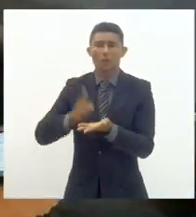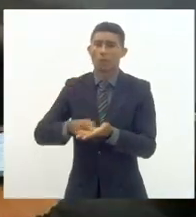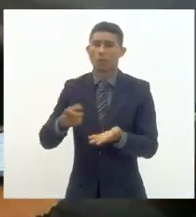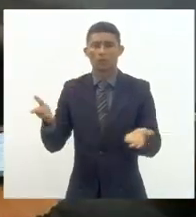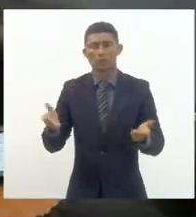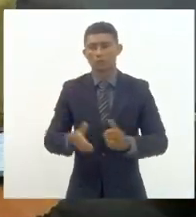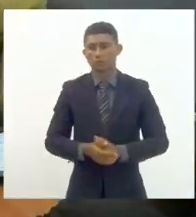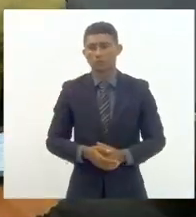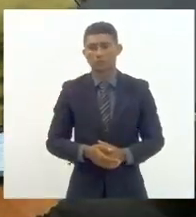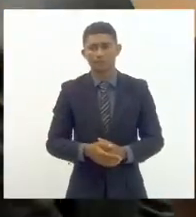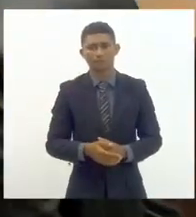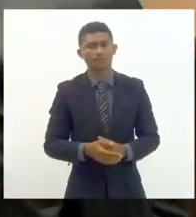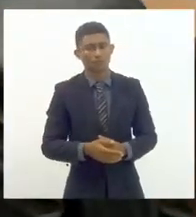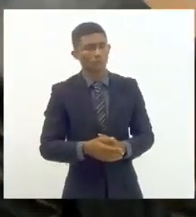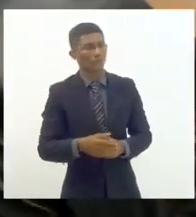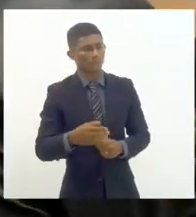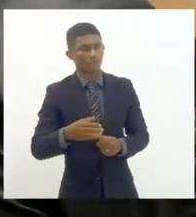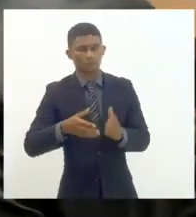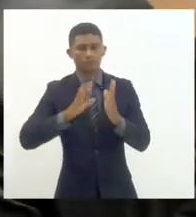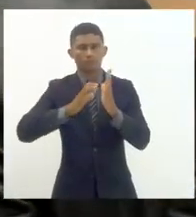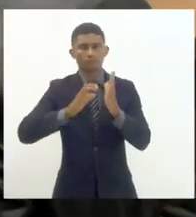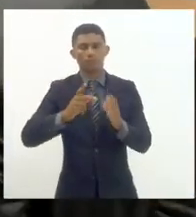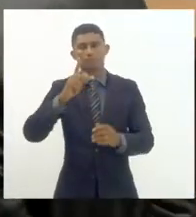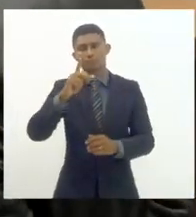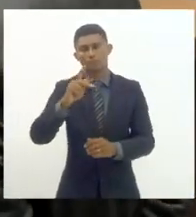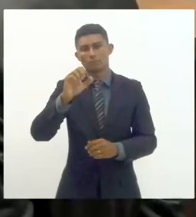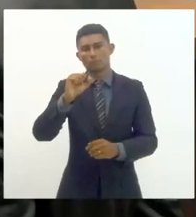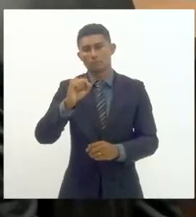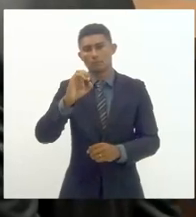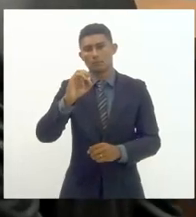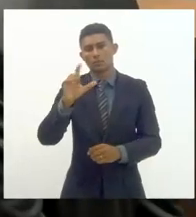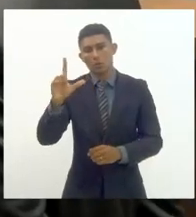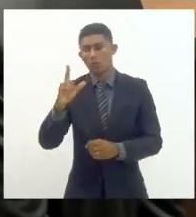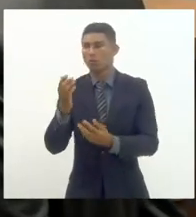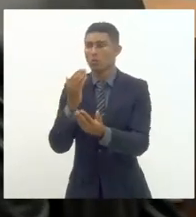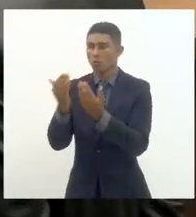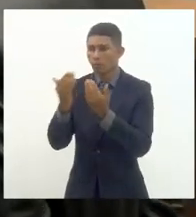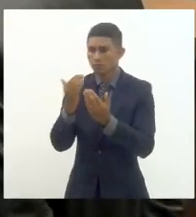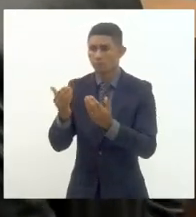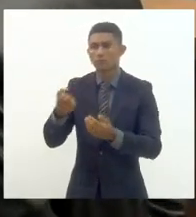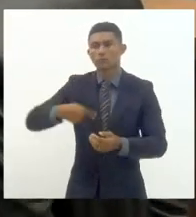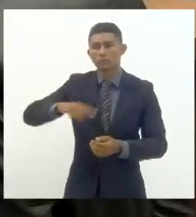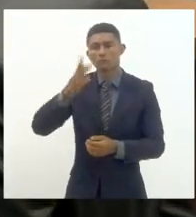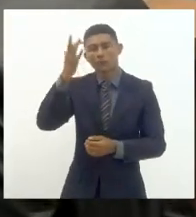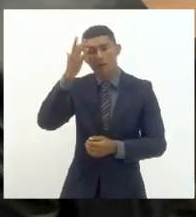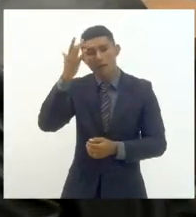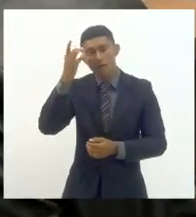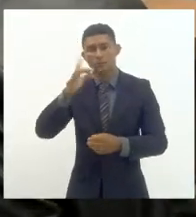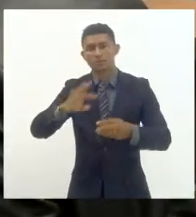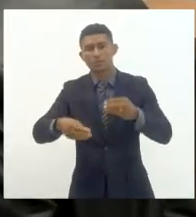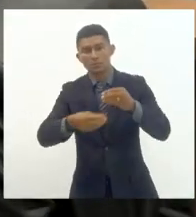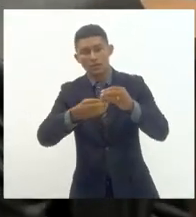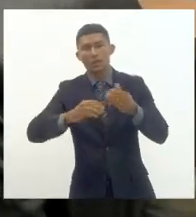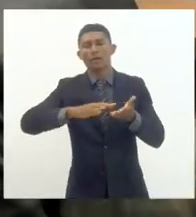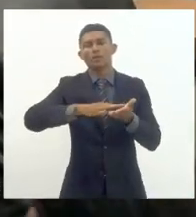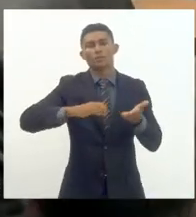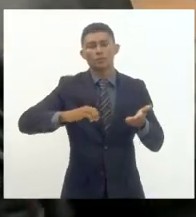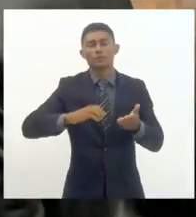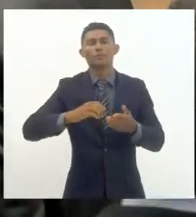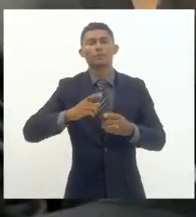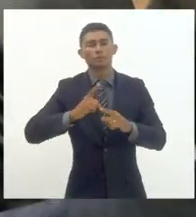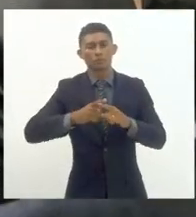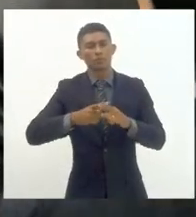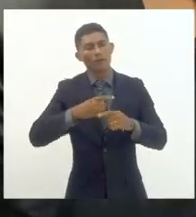Senhor presidente, conversando aqui com a bancada do PSOL, a gente achou pertinente, sim, retirar os destaques, já que a gente conseguiu